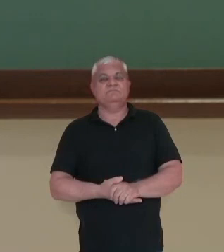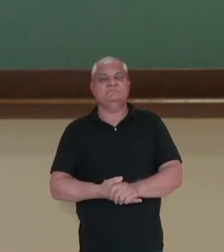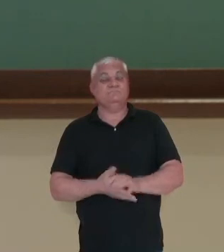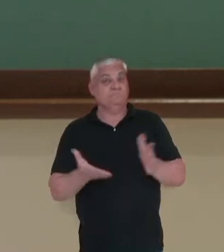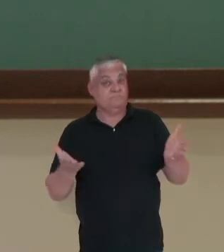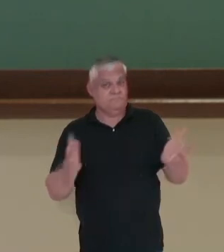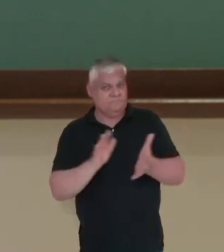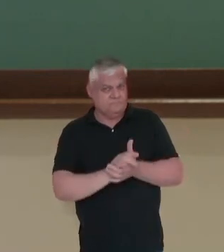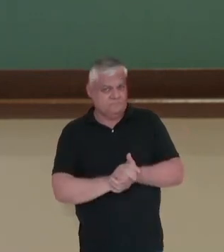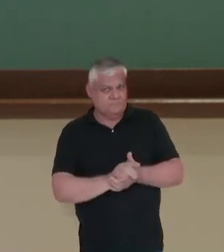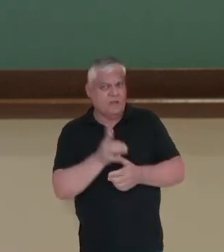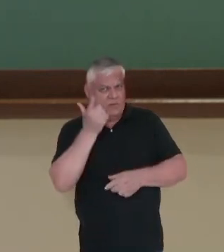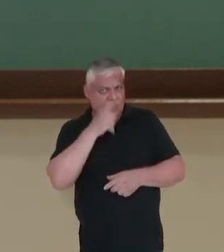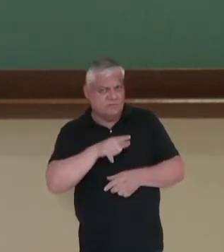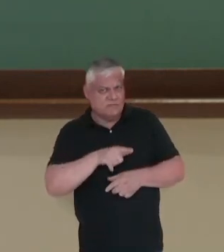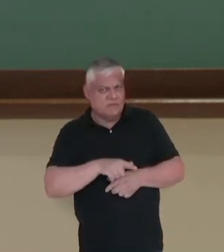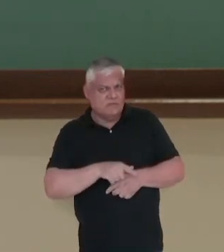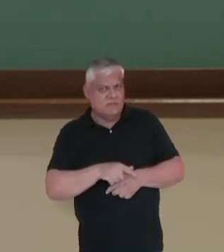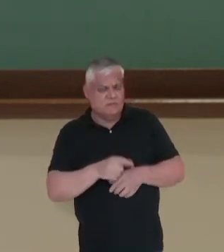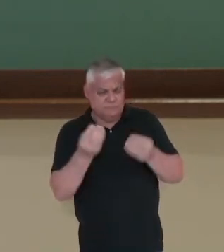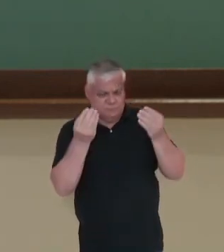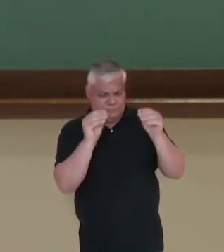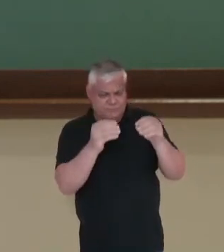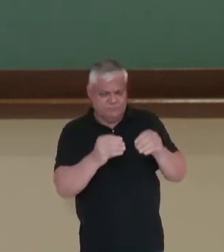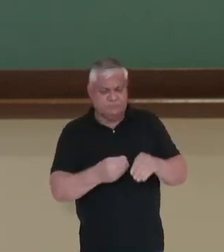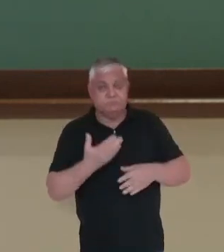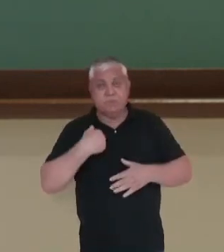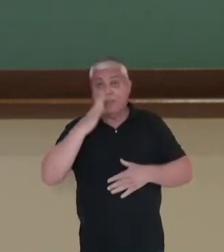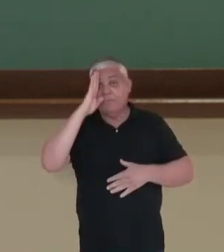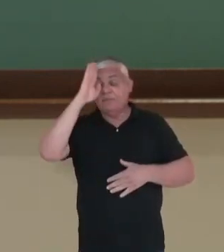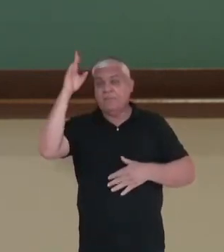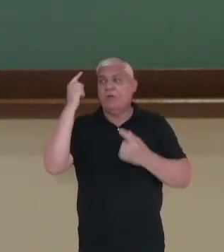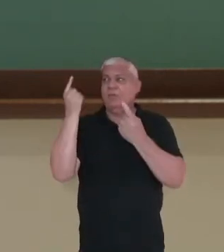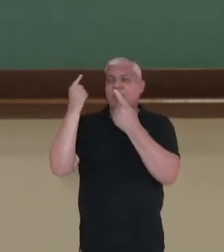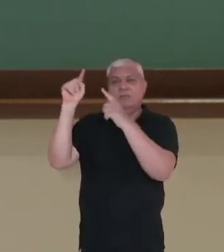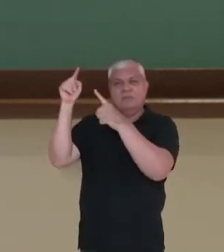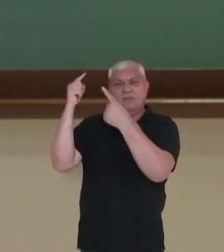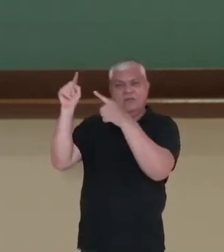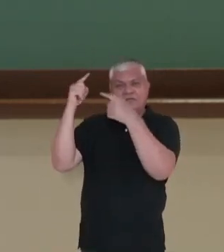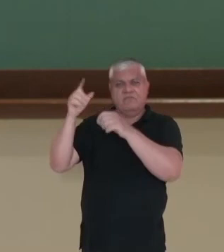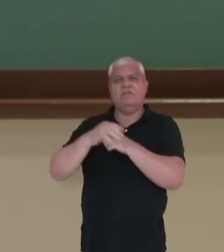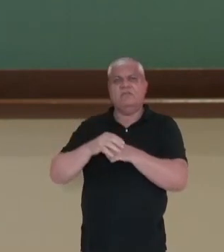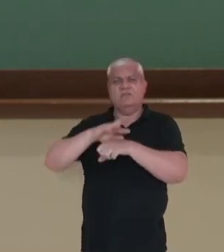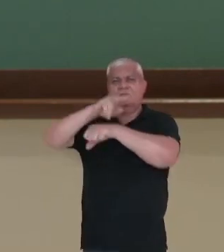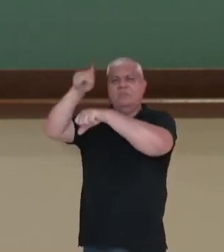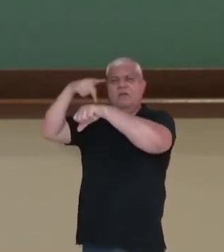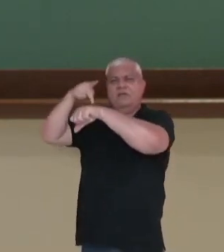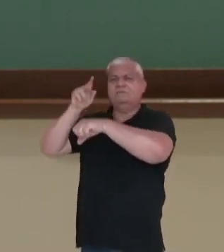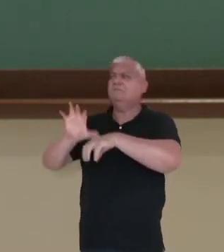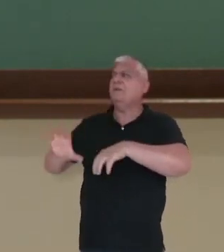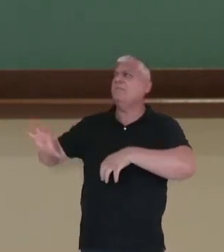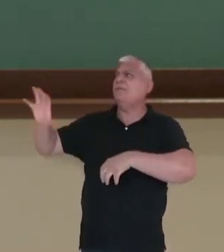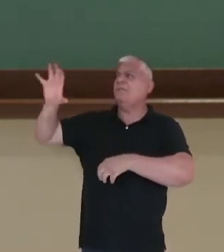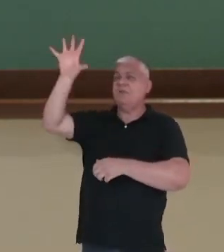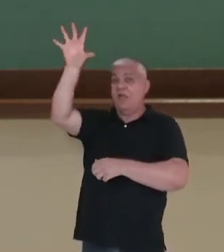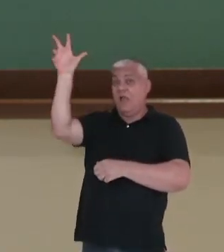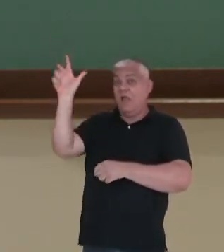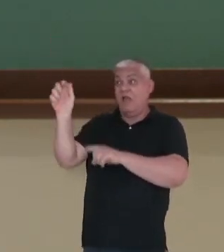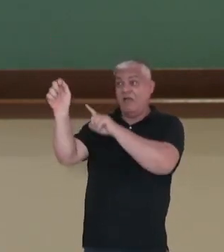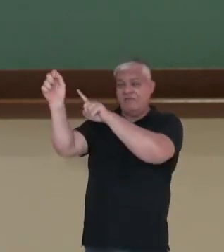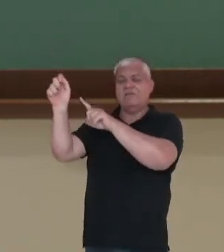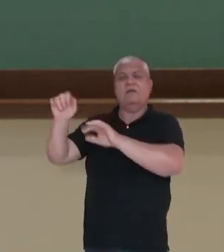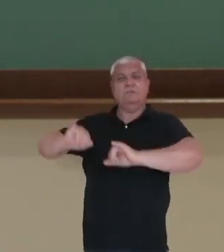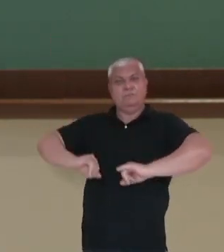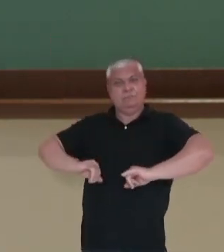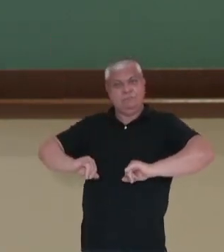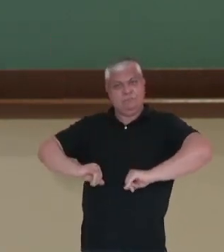E aí, meus queridos, conseguiram então colocar aí quais são os principais desafios, né, que os países do continente africano vêm